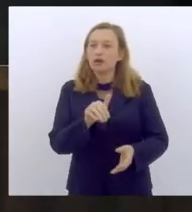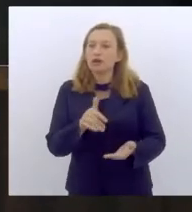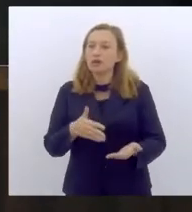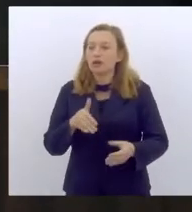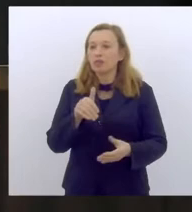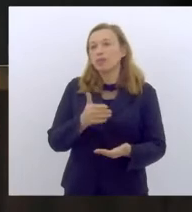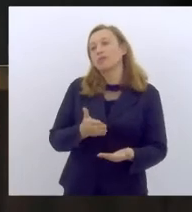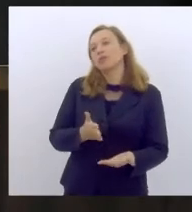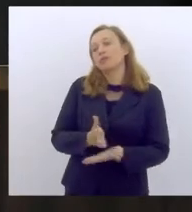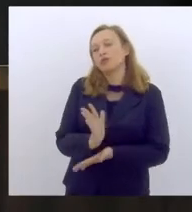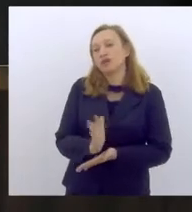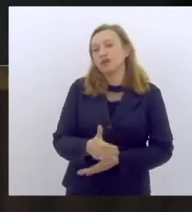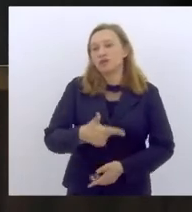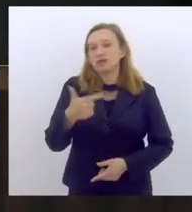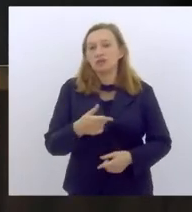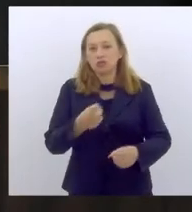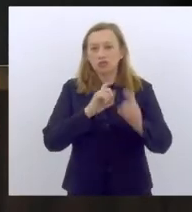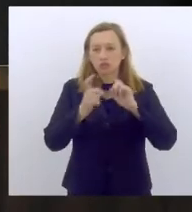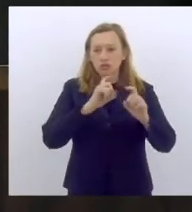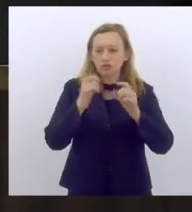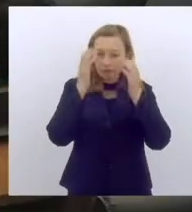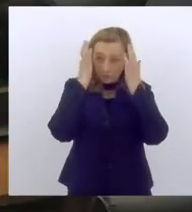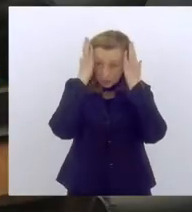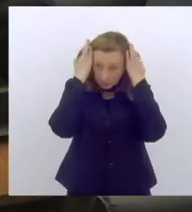para segunda discussão